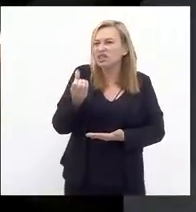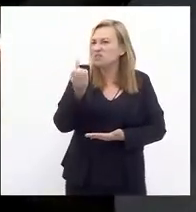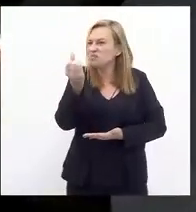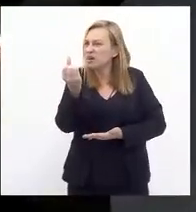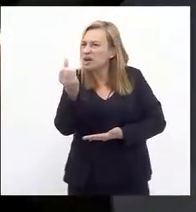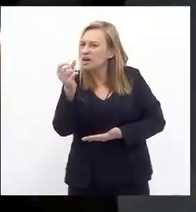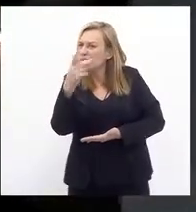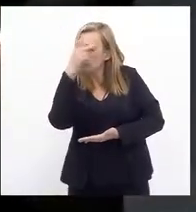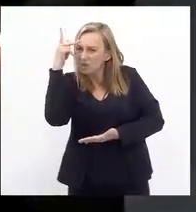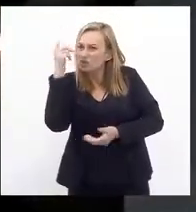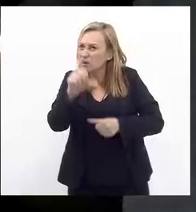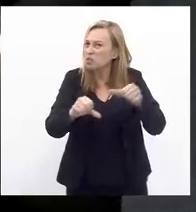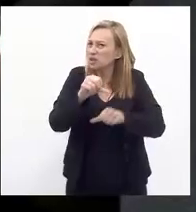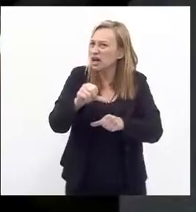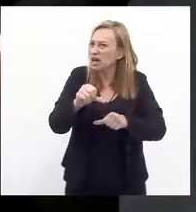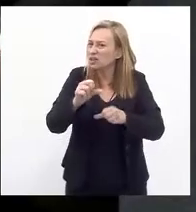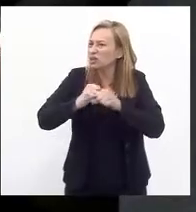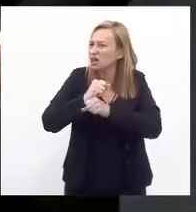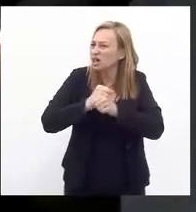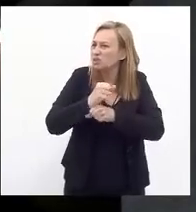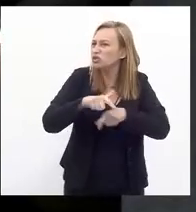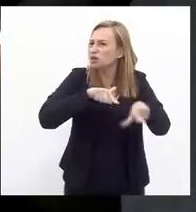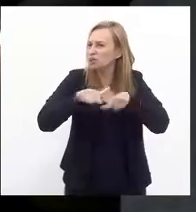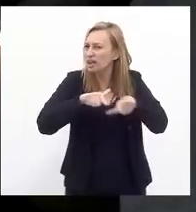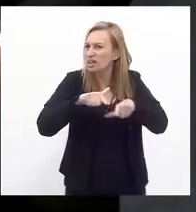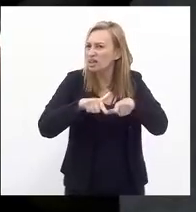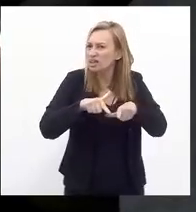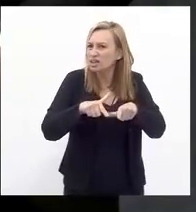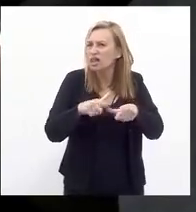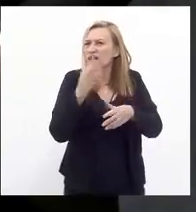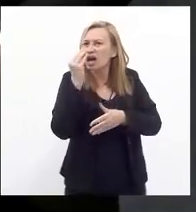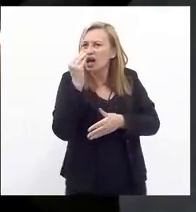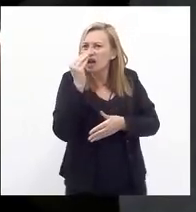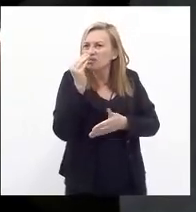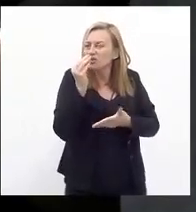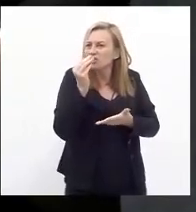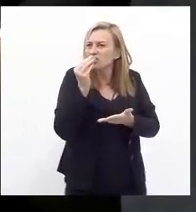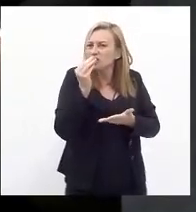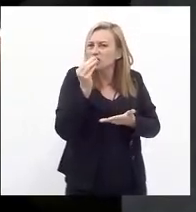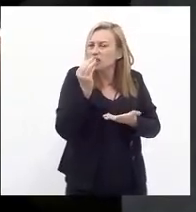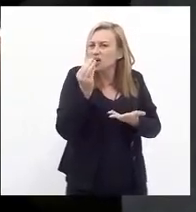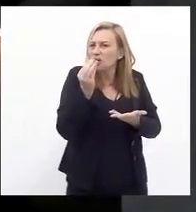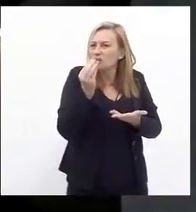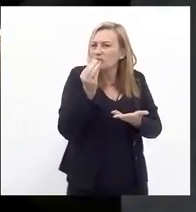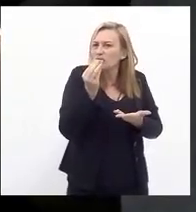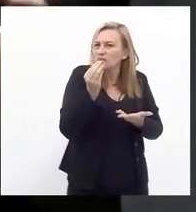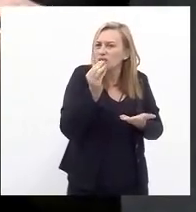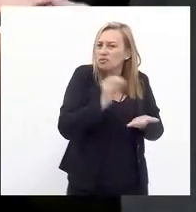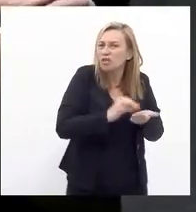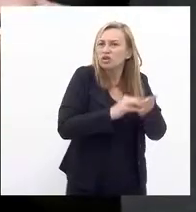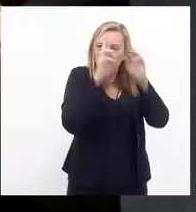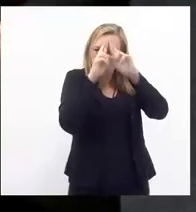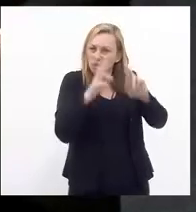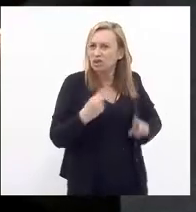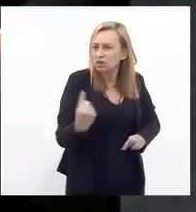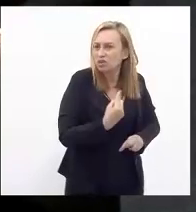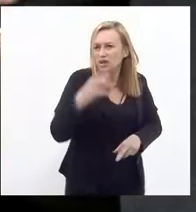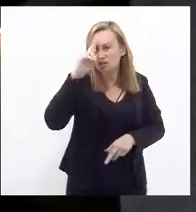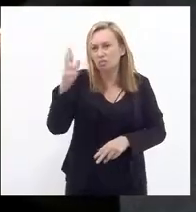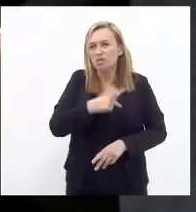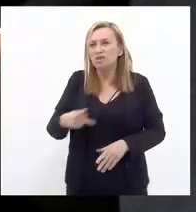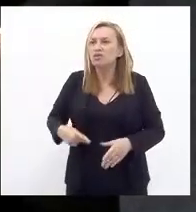de pessoas a gente vai mudar o que nós aqui trabalhamos tanto é até até um desrespeito a gente Presidente ou botar esse negócio e